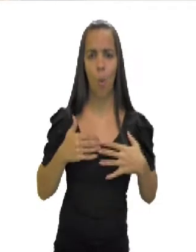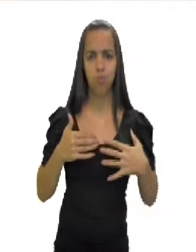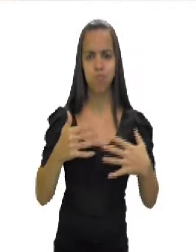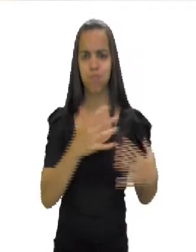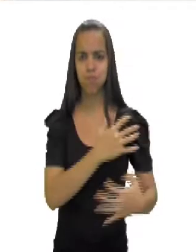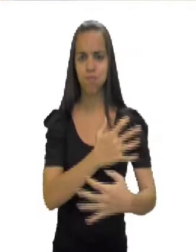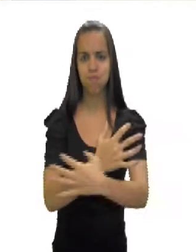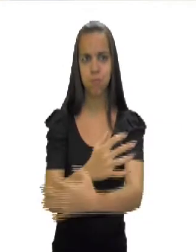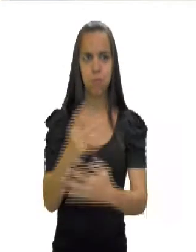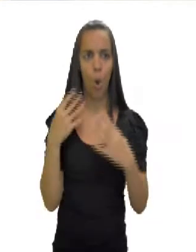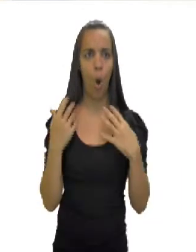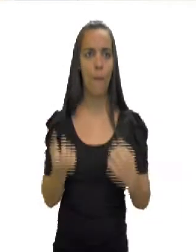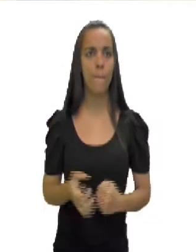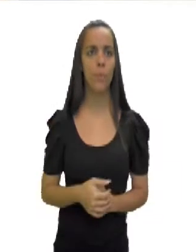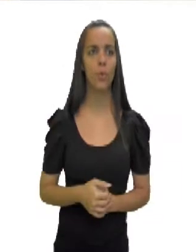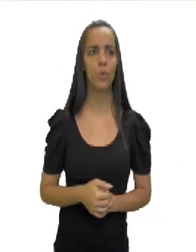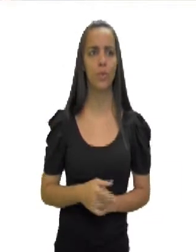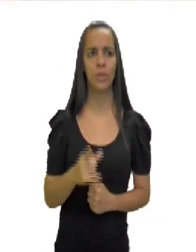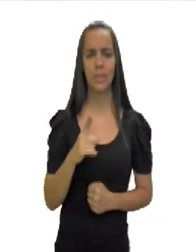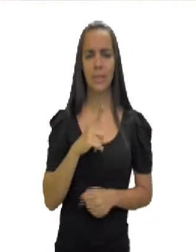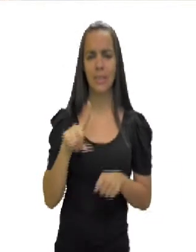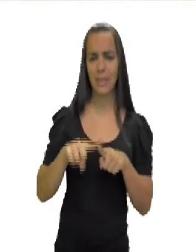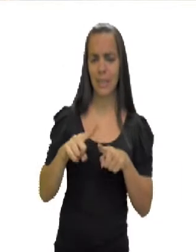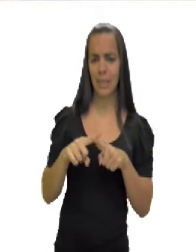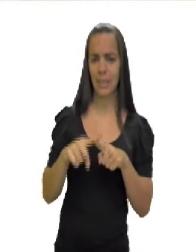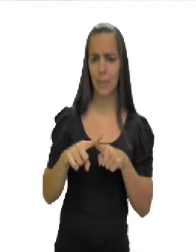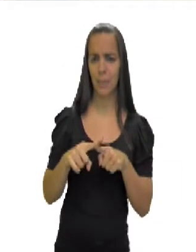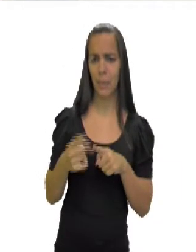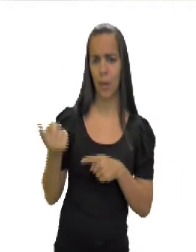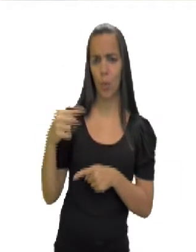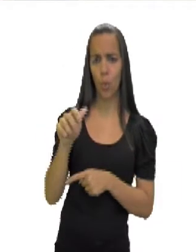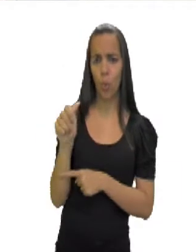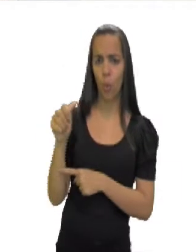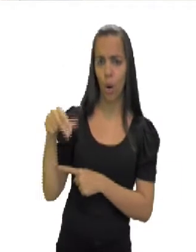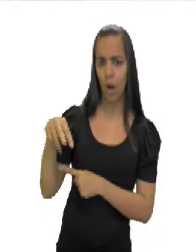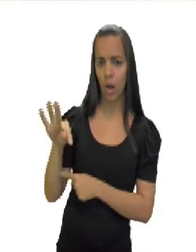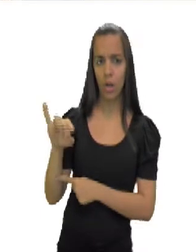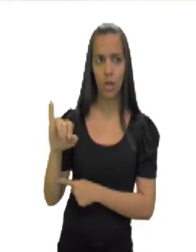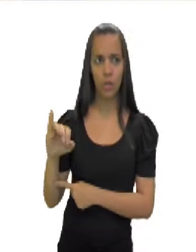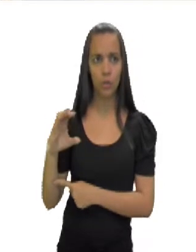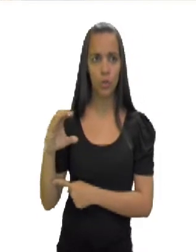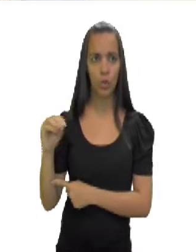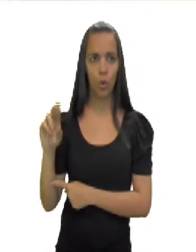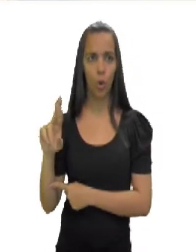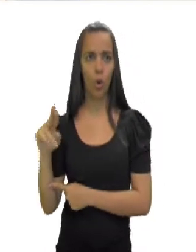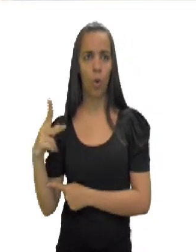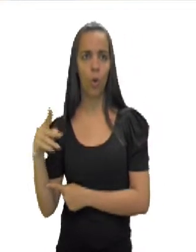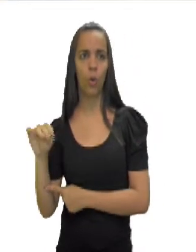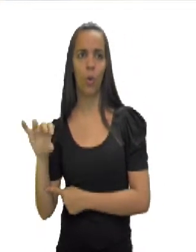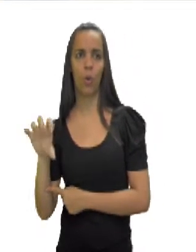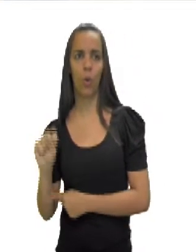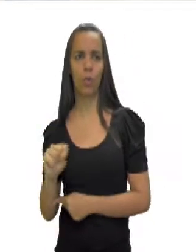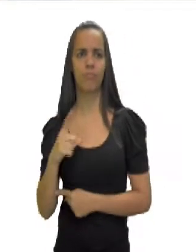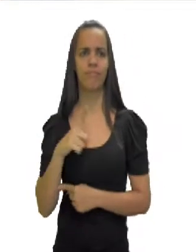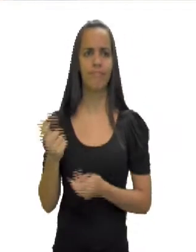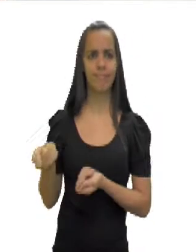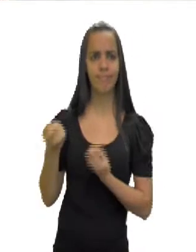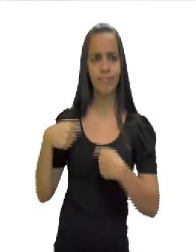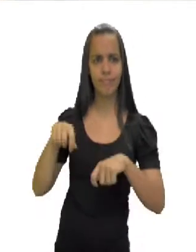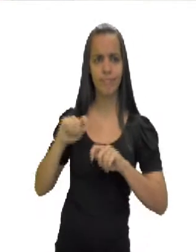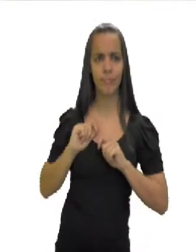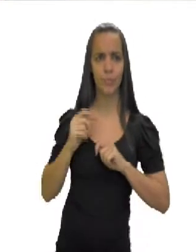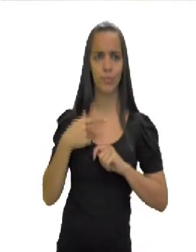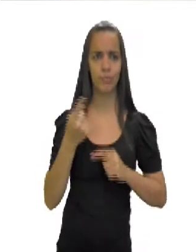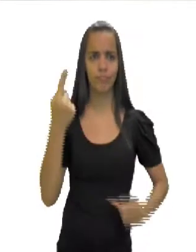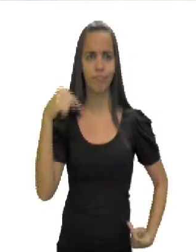ou corpúsculos cujos transportes se façam essenciais entre os mais diversos e mesmo